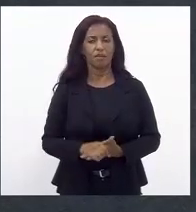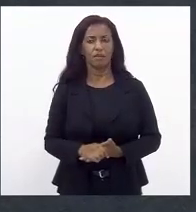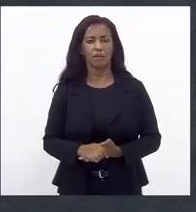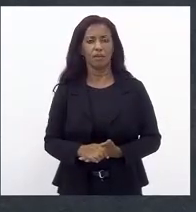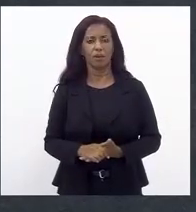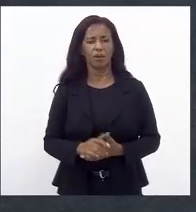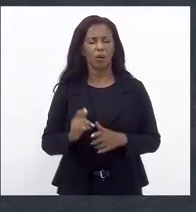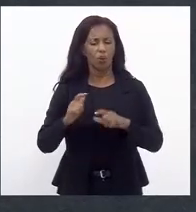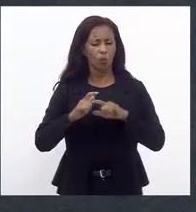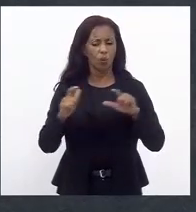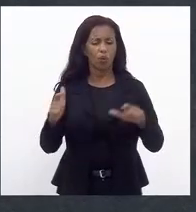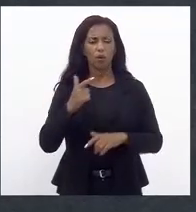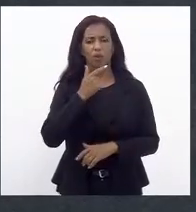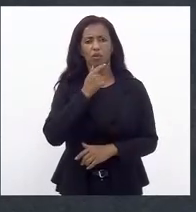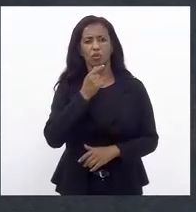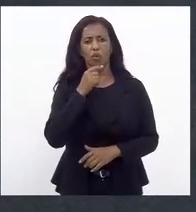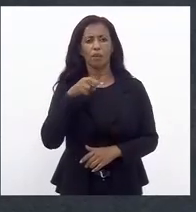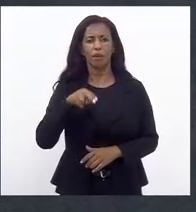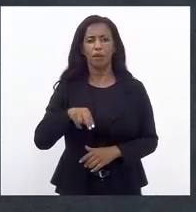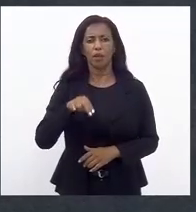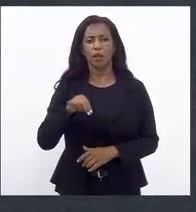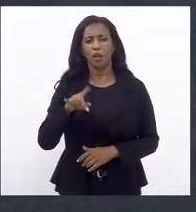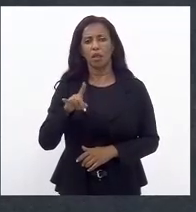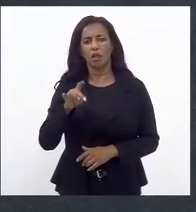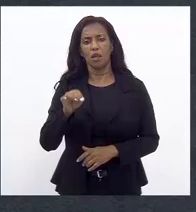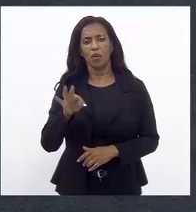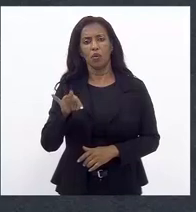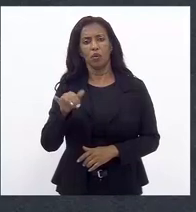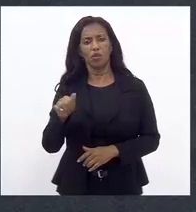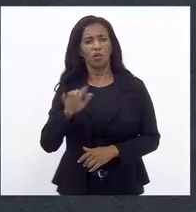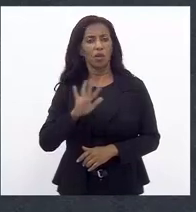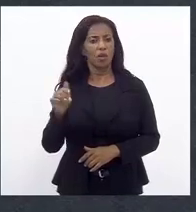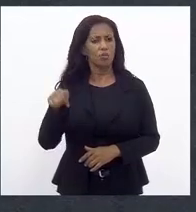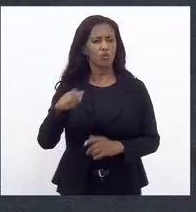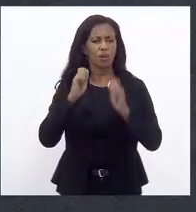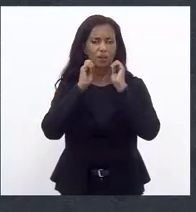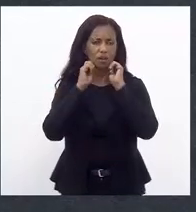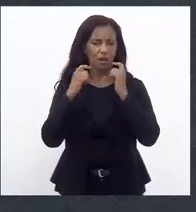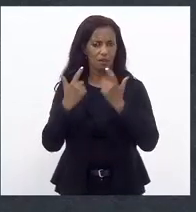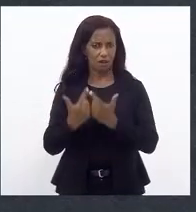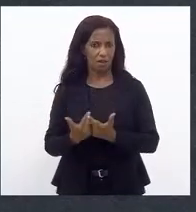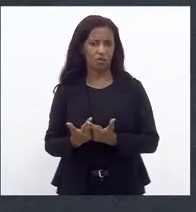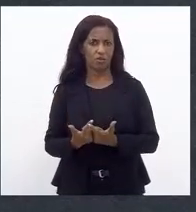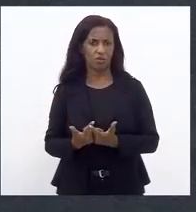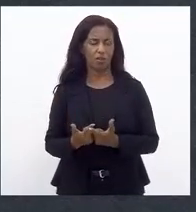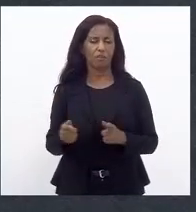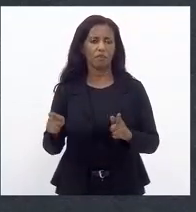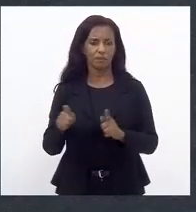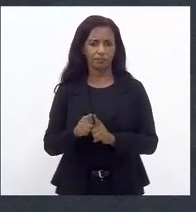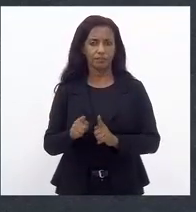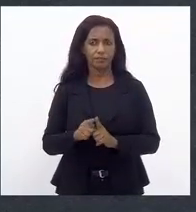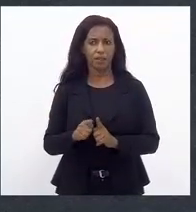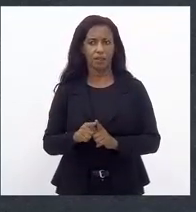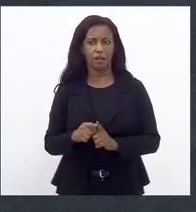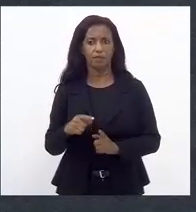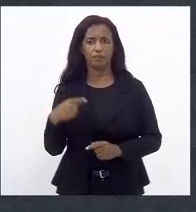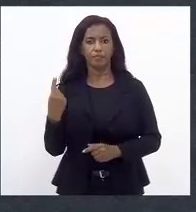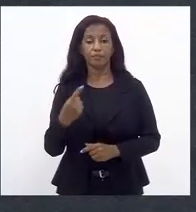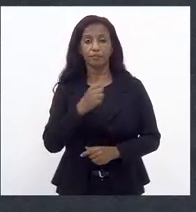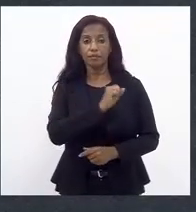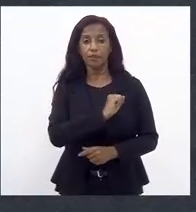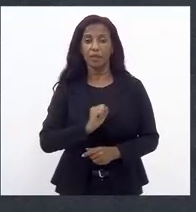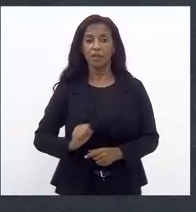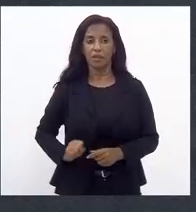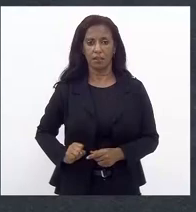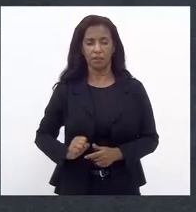o grande parlamentar que foi Nilo Teixeira Campos não só na Assembleia Legislativa mas também no nosso